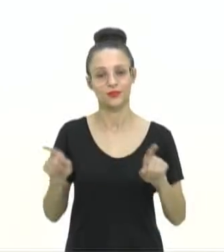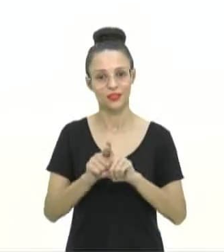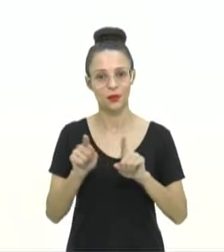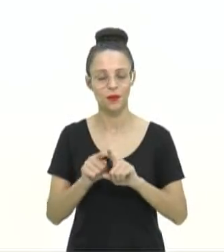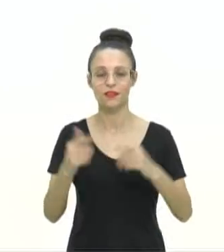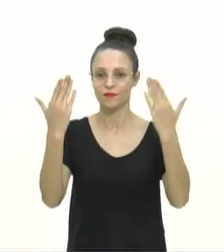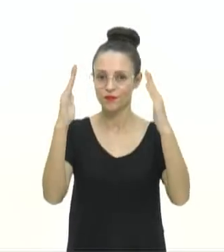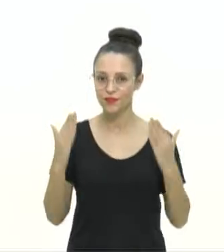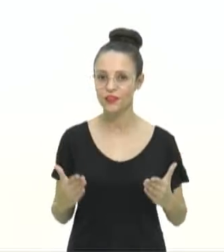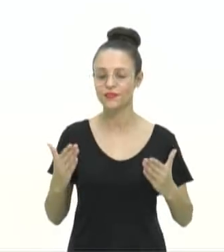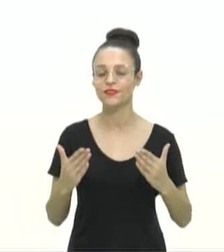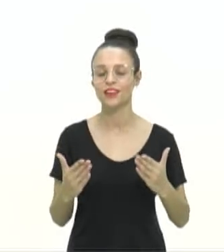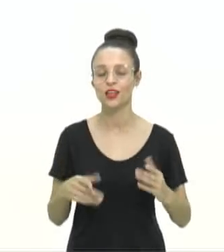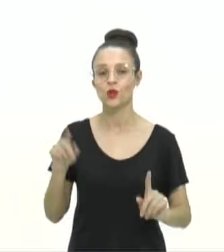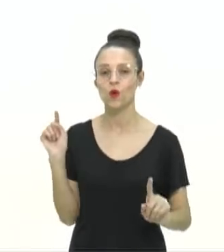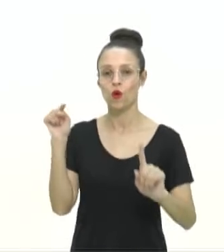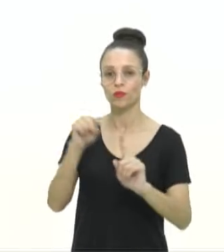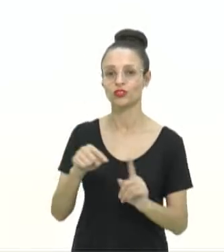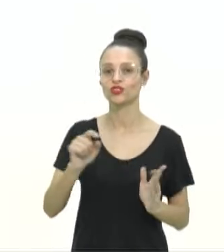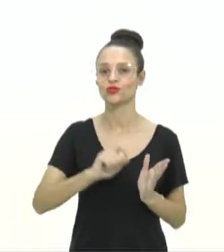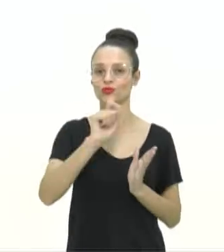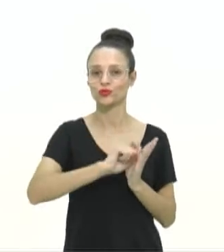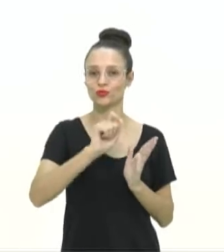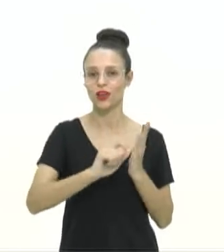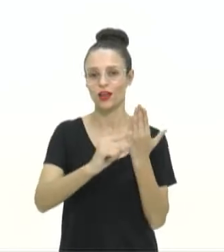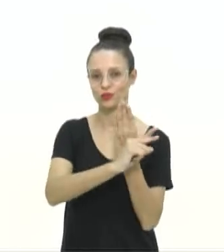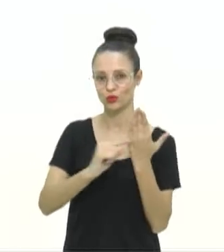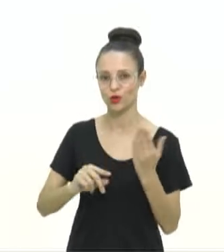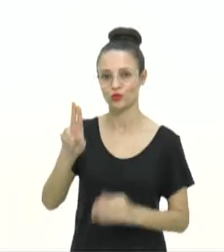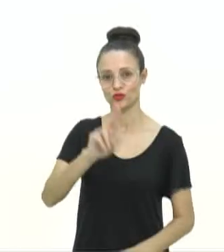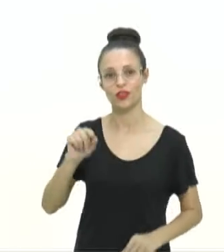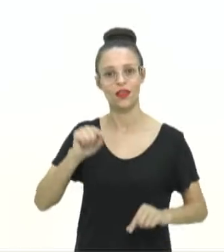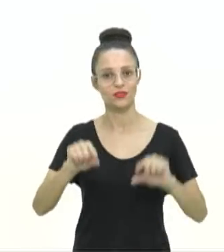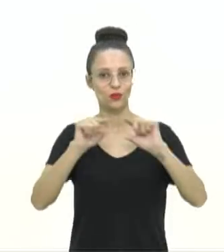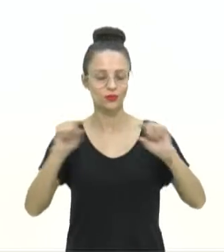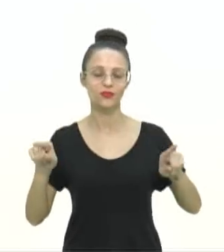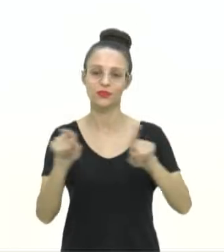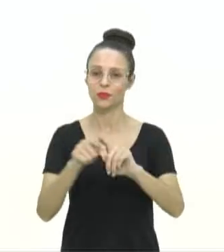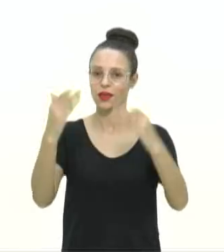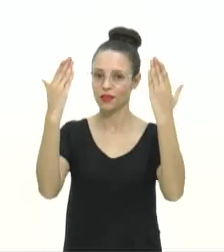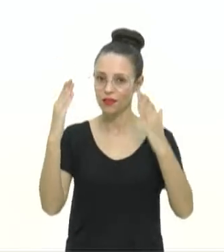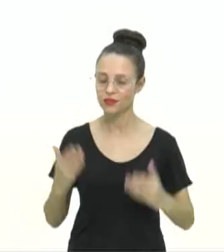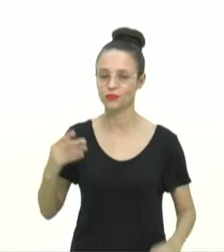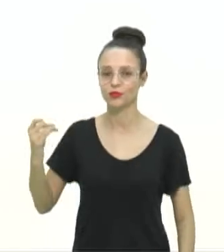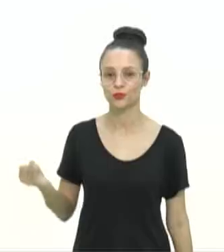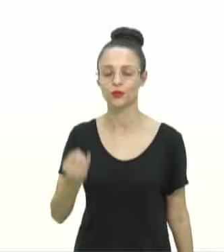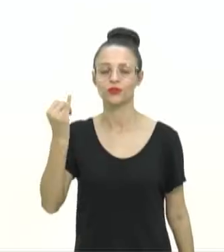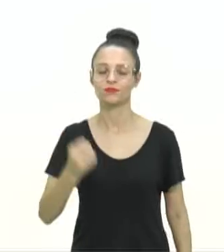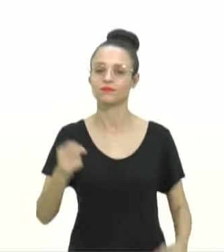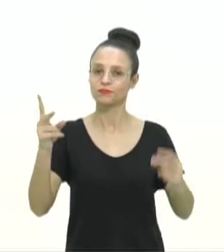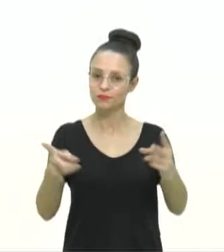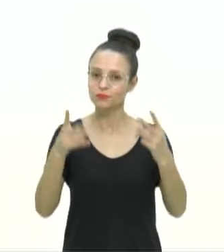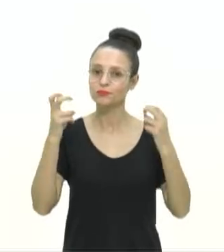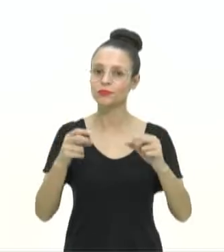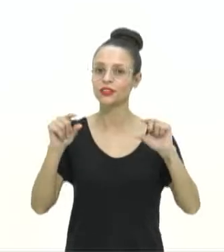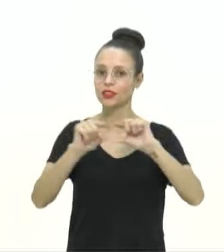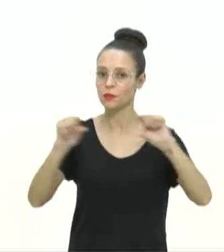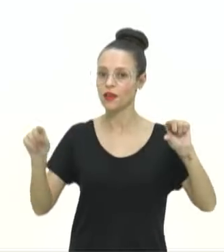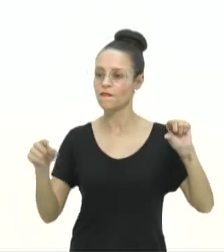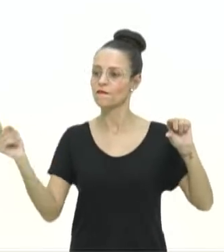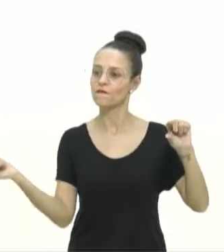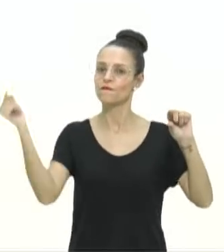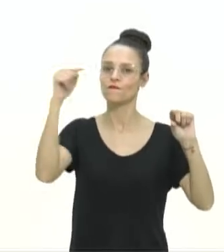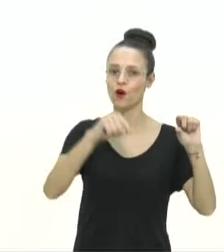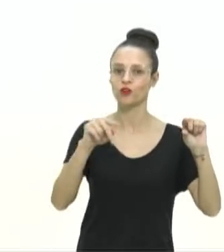Verificando a intenção do escritor em utilizar dessas orações. Também analisamos a importância de se perceber as retomadas